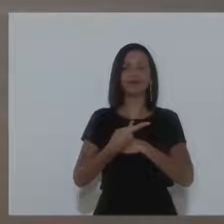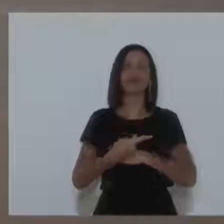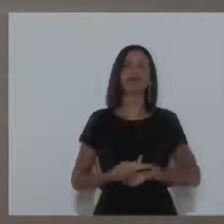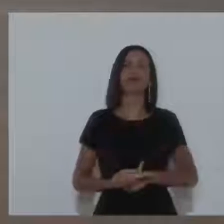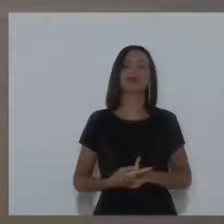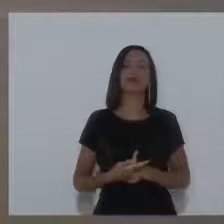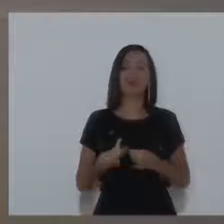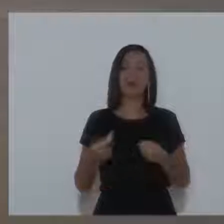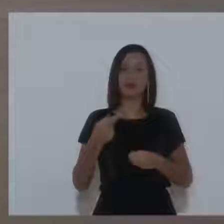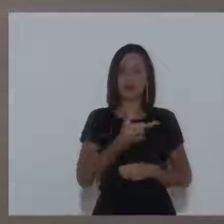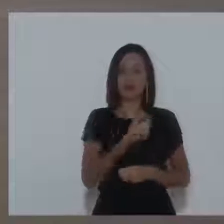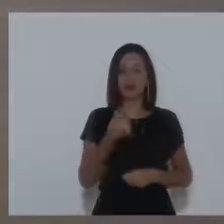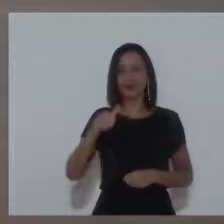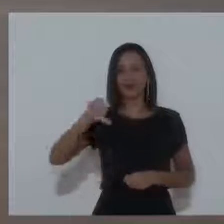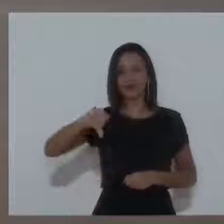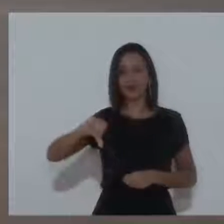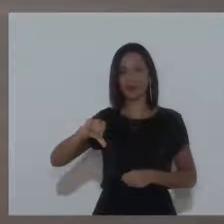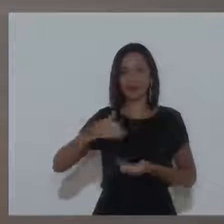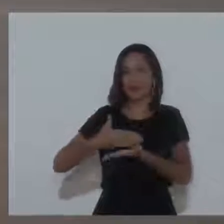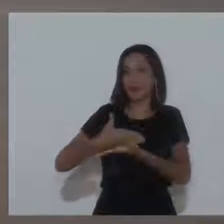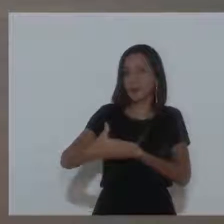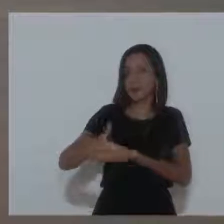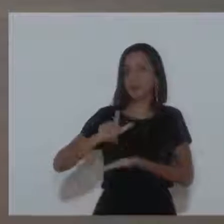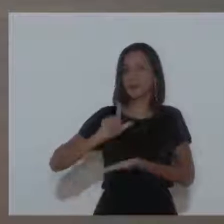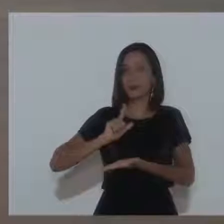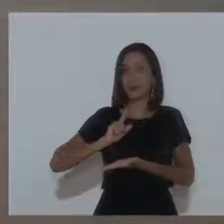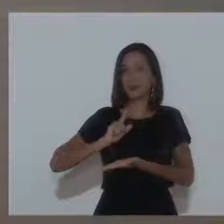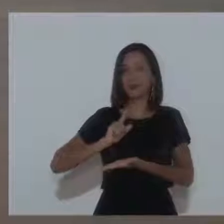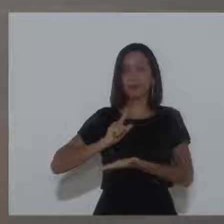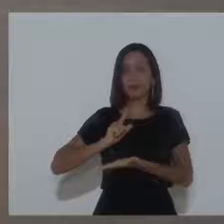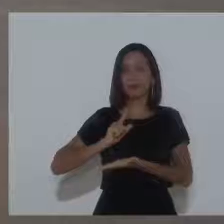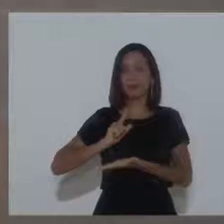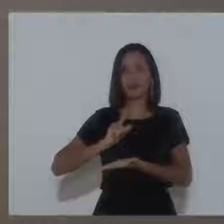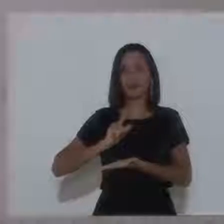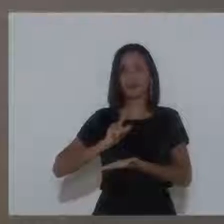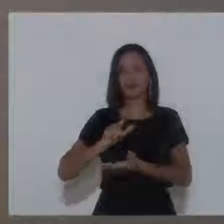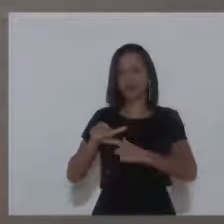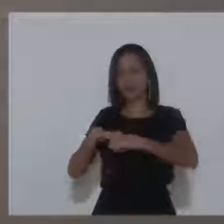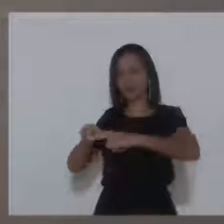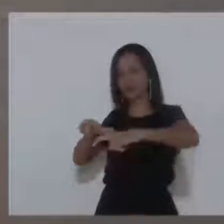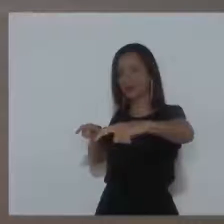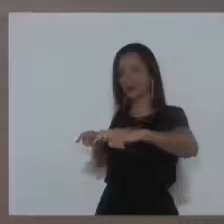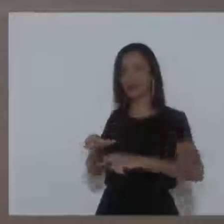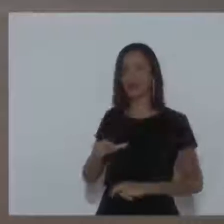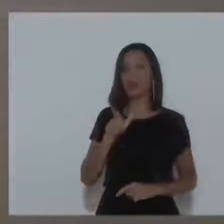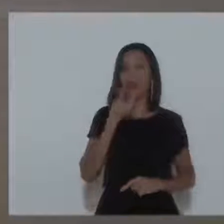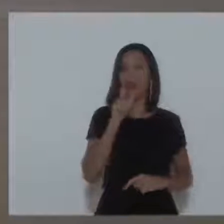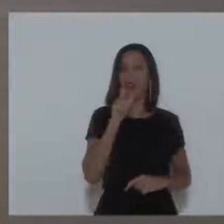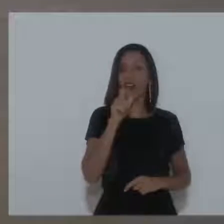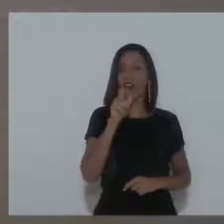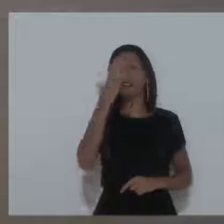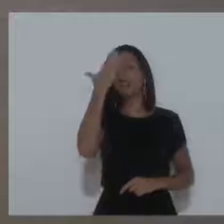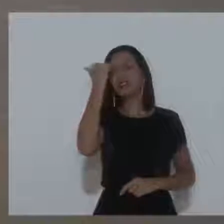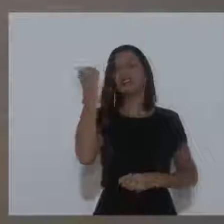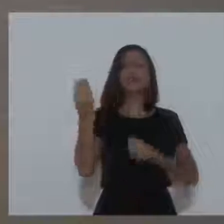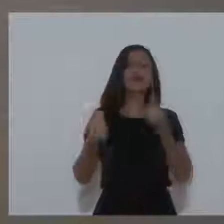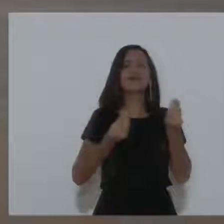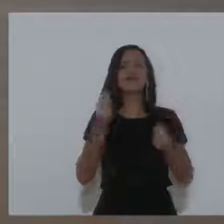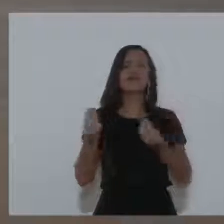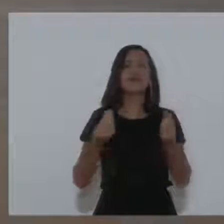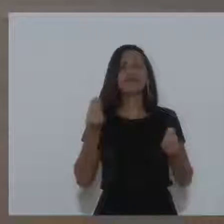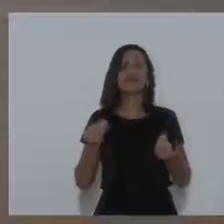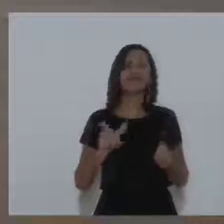Marquinho, esse ano. Começou ali, então, com o problema da água, né, as pessoas acabando querendo saber um pouquinho